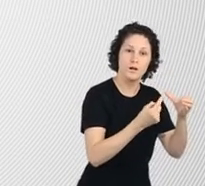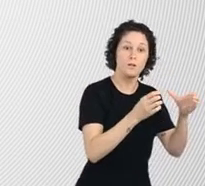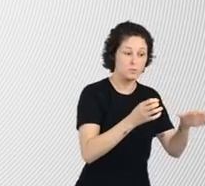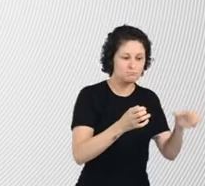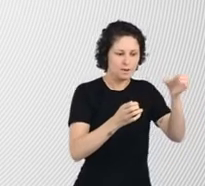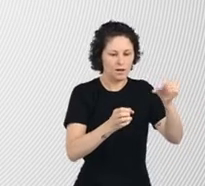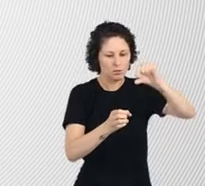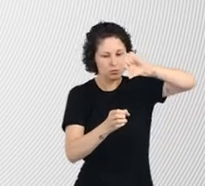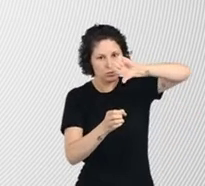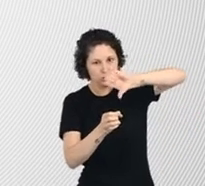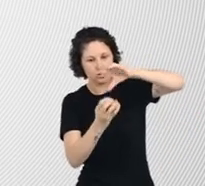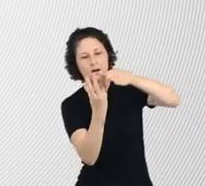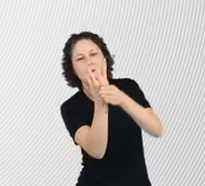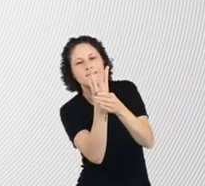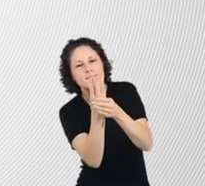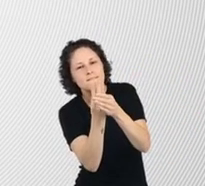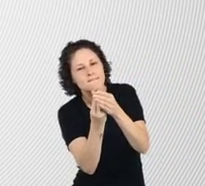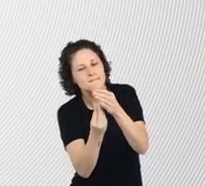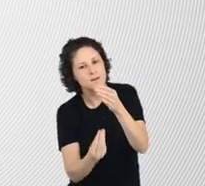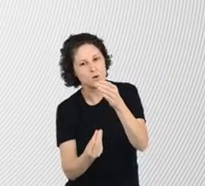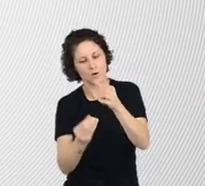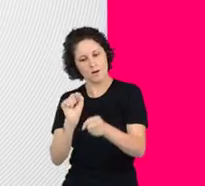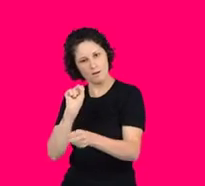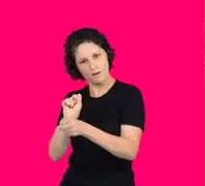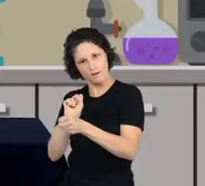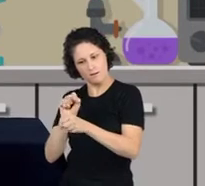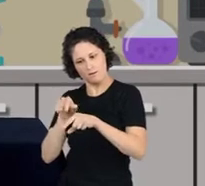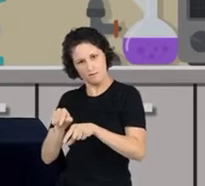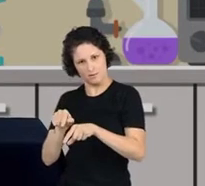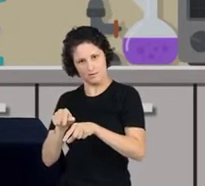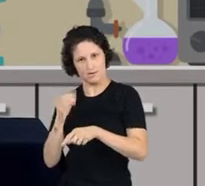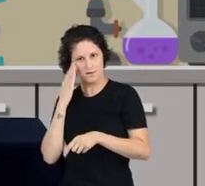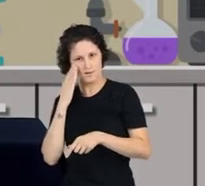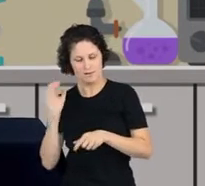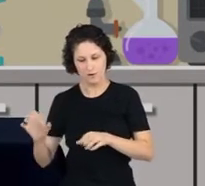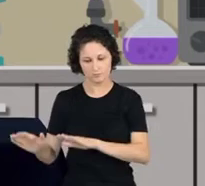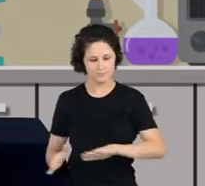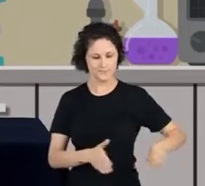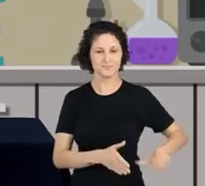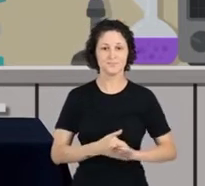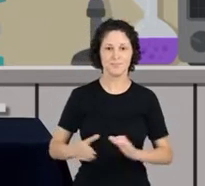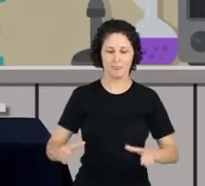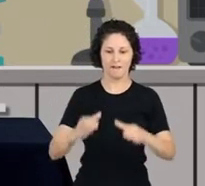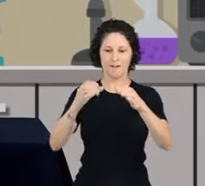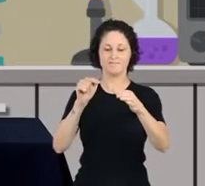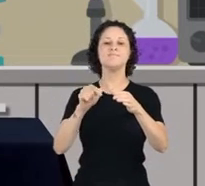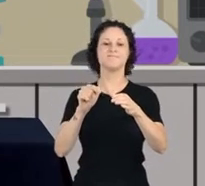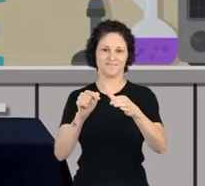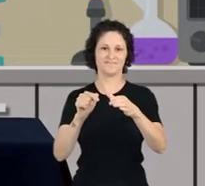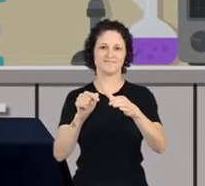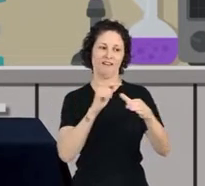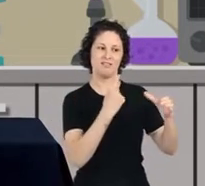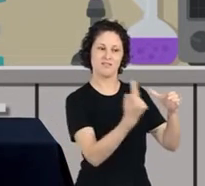deixá-lo descansar. E vamos ver o que vai acontecer? Bom, esse líquido aqui é o resultado de todo aquele